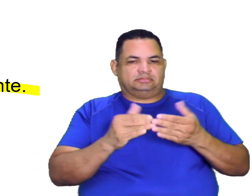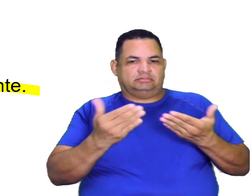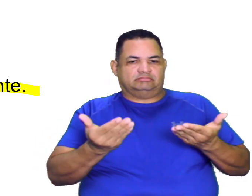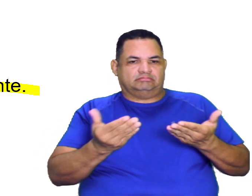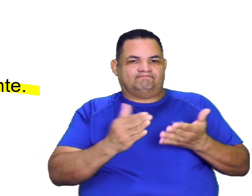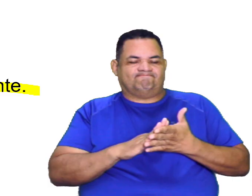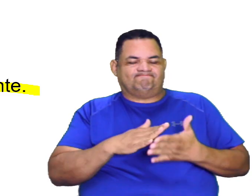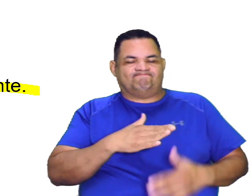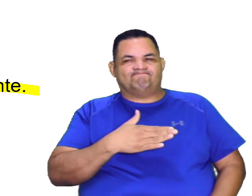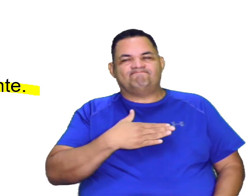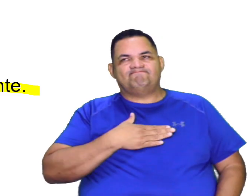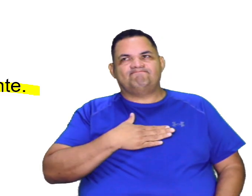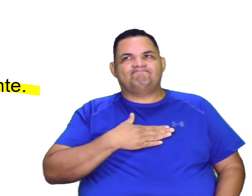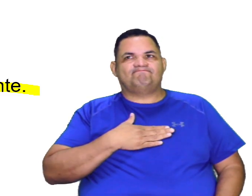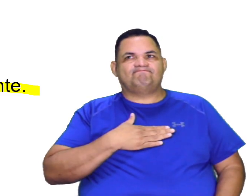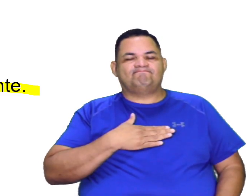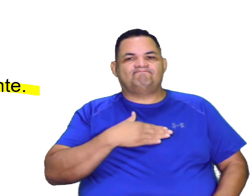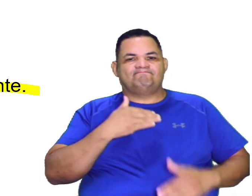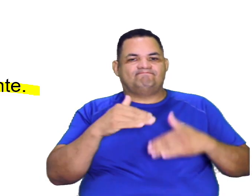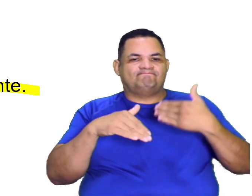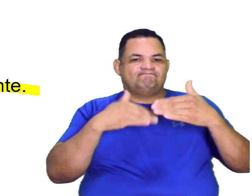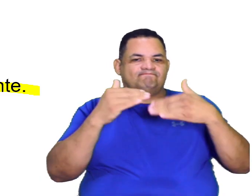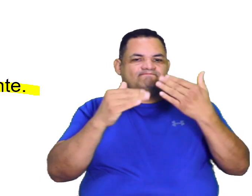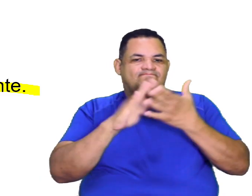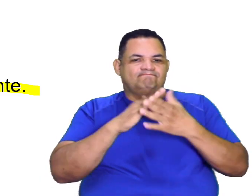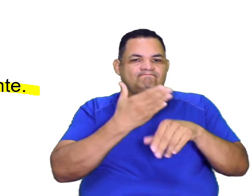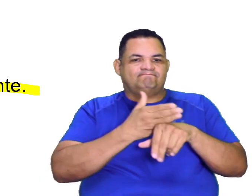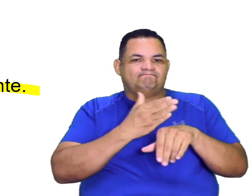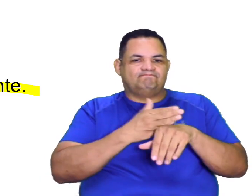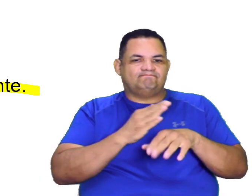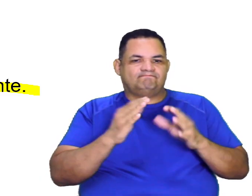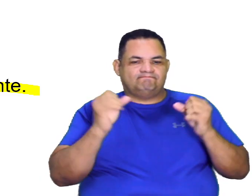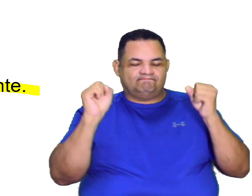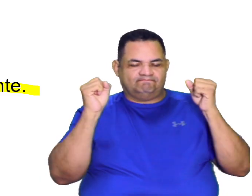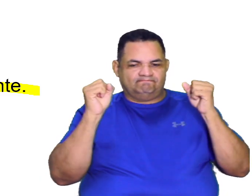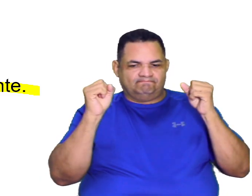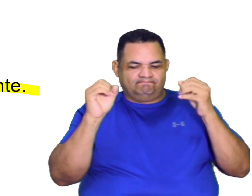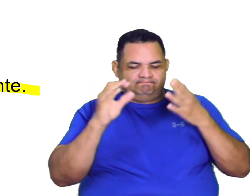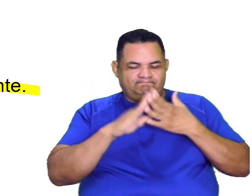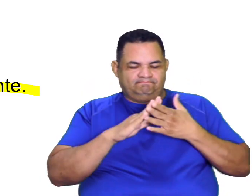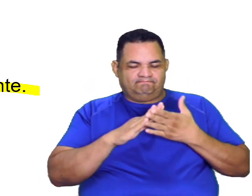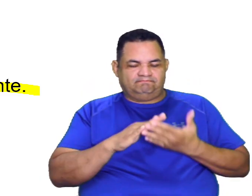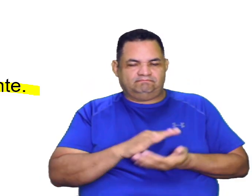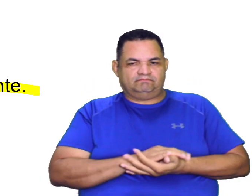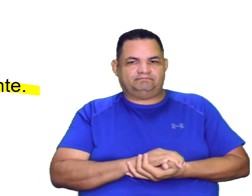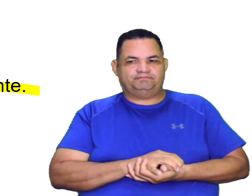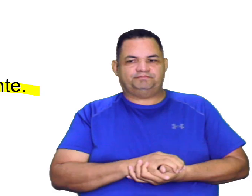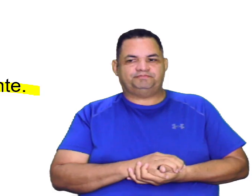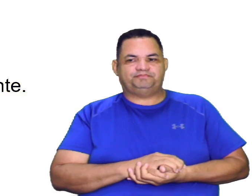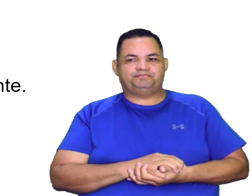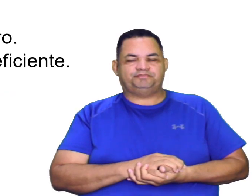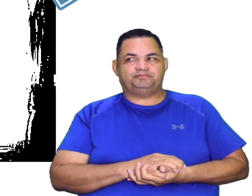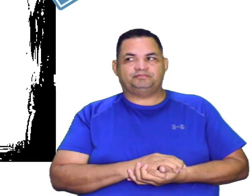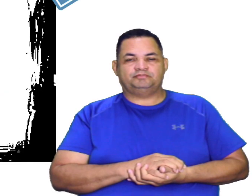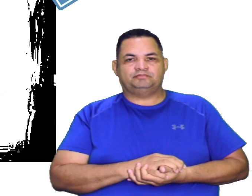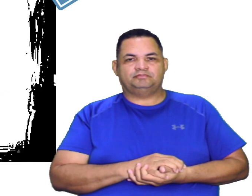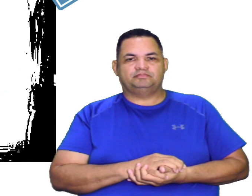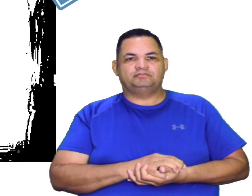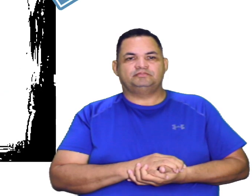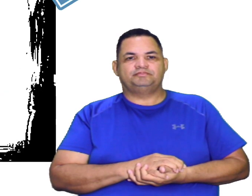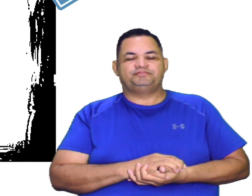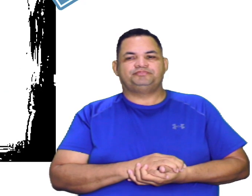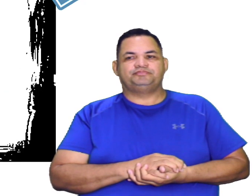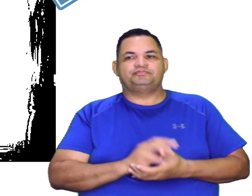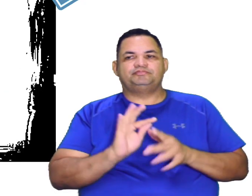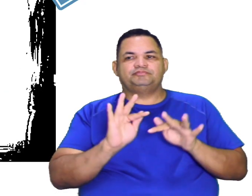exercício, nessa minha progressão desse exercício. Tá bom? Muito bem. Vamos lá para a